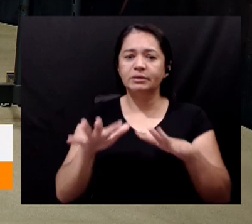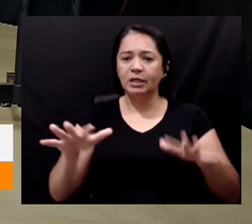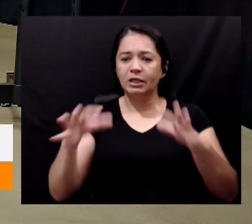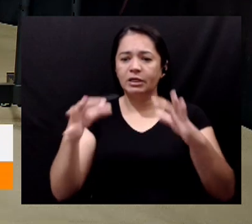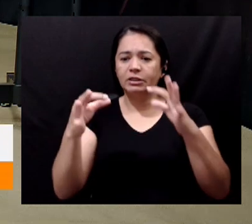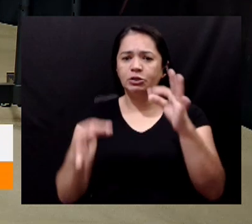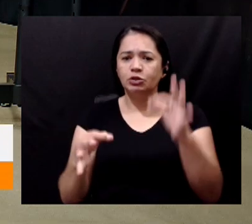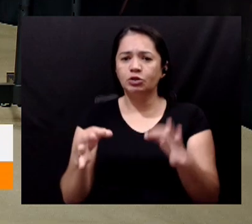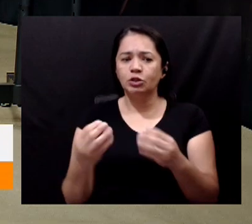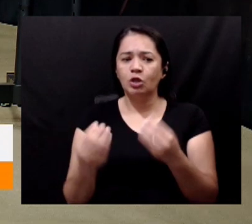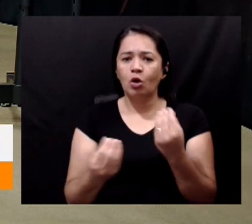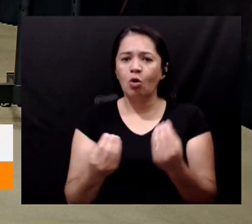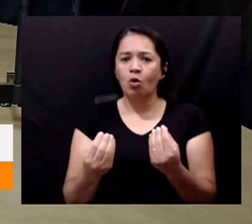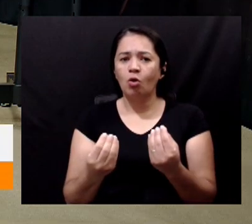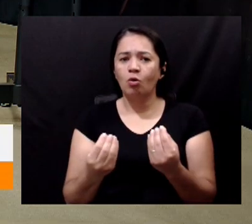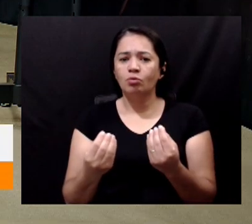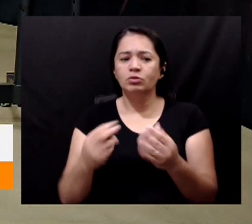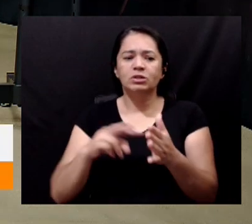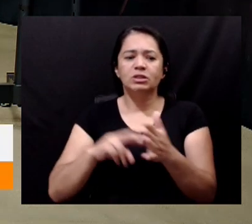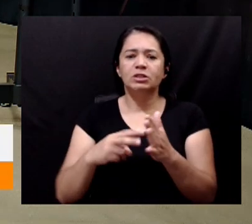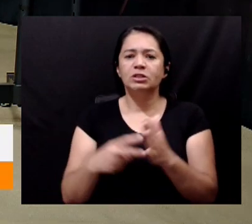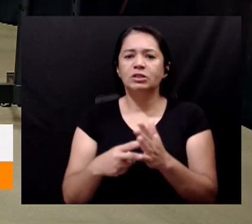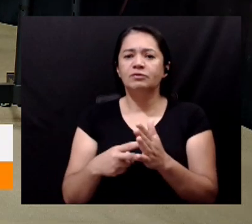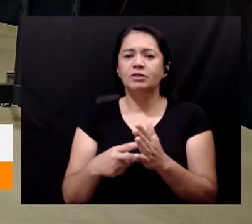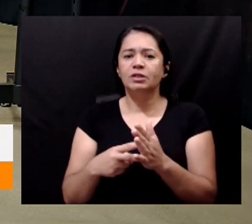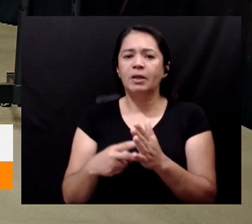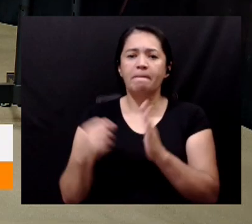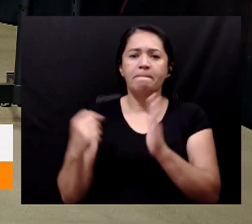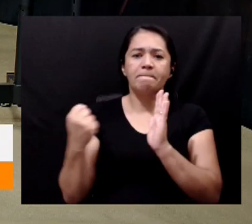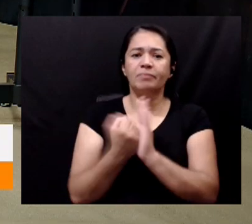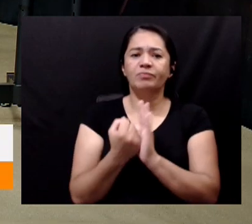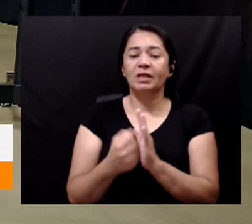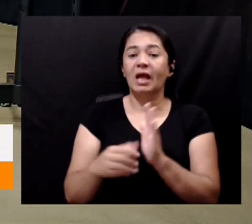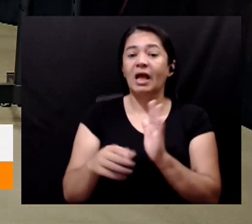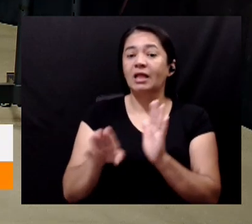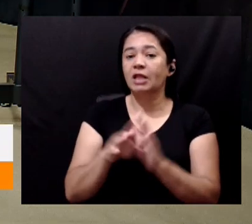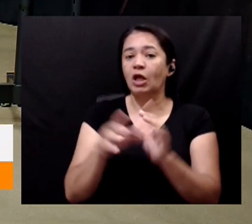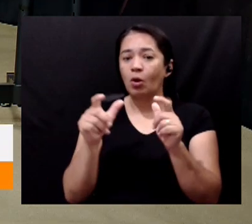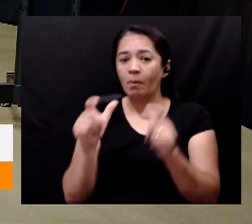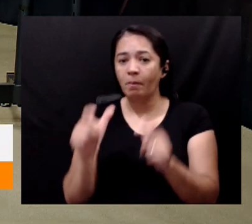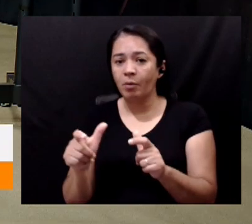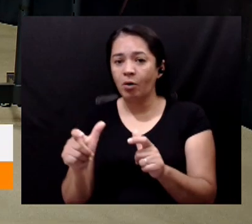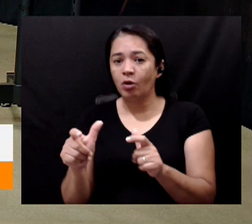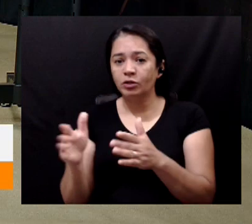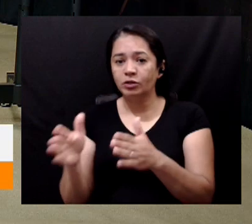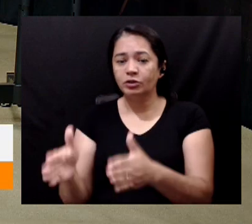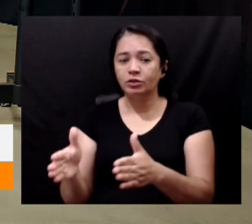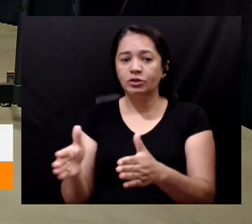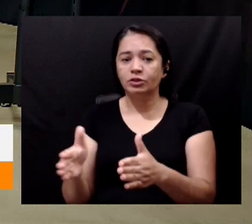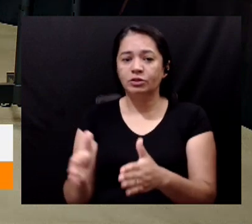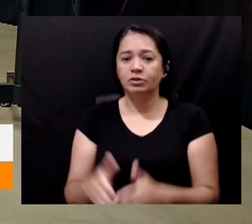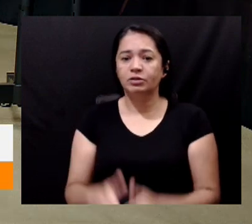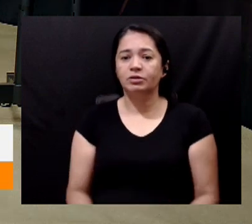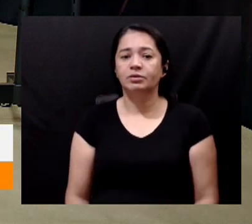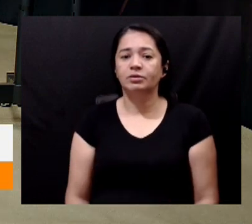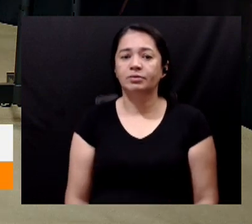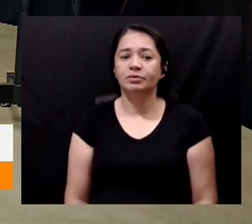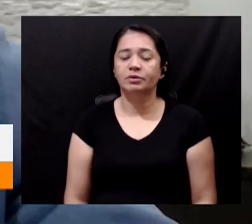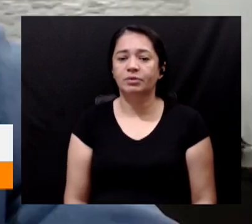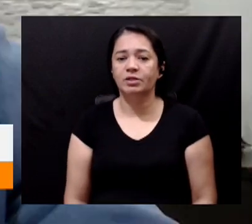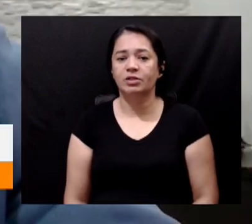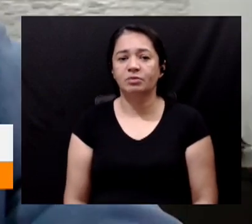o impactar, né? O que a gente pode, até que ponto a gente pode chegar e qual a avaliação que o senhor faz desse instituto e também desse material que nós exibimos